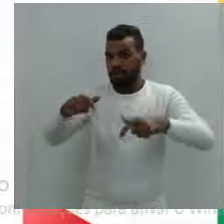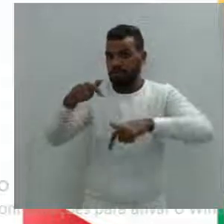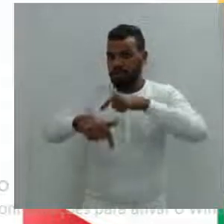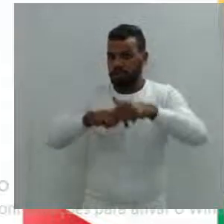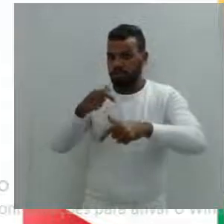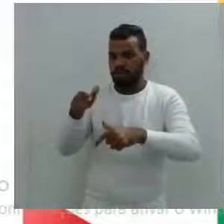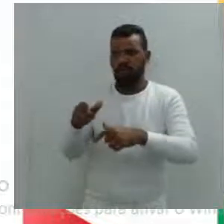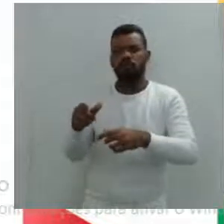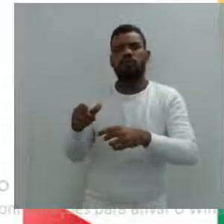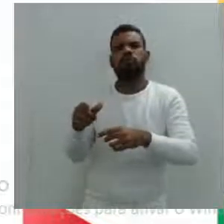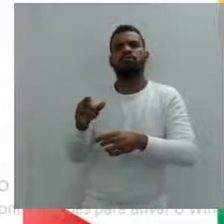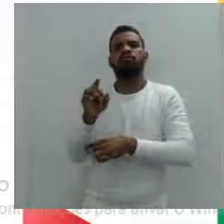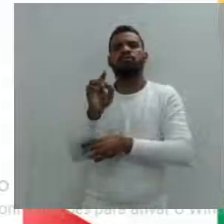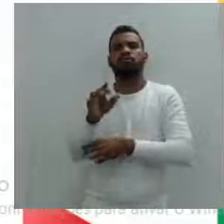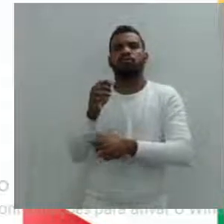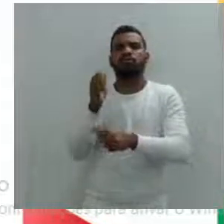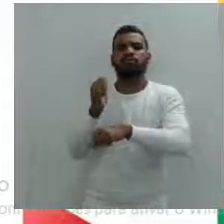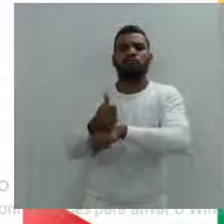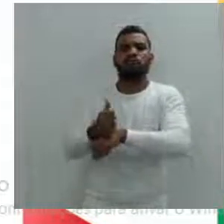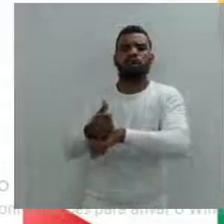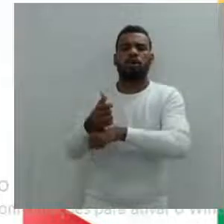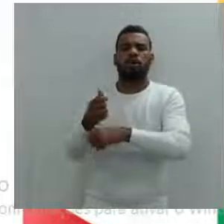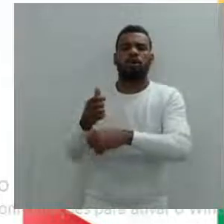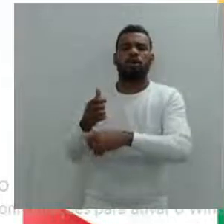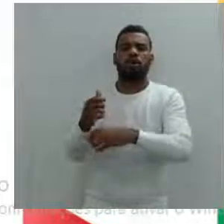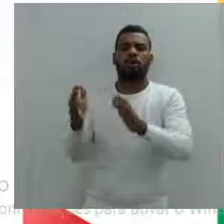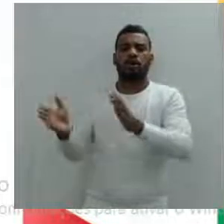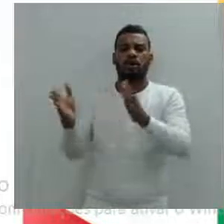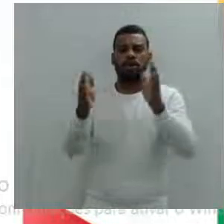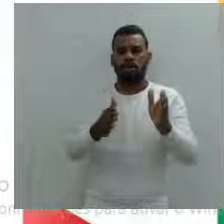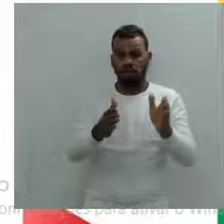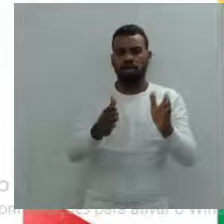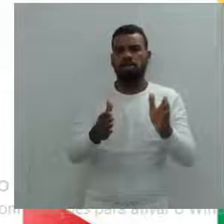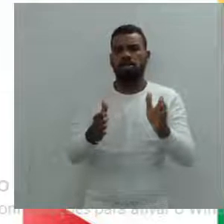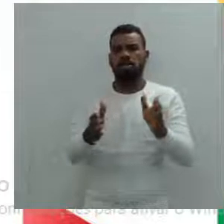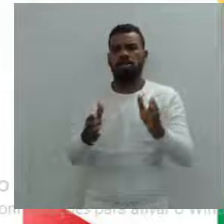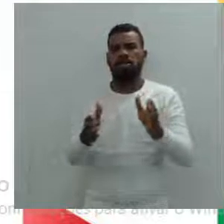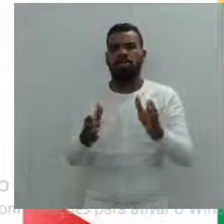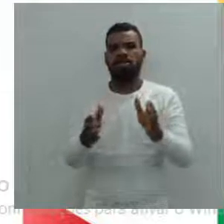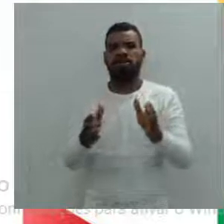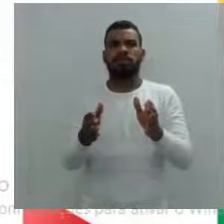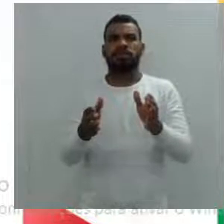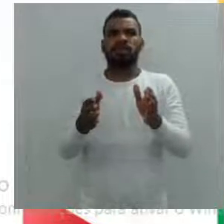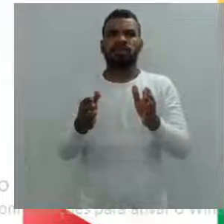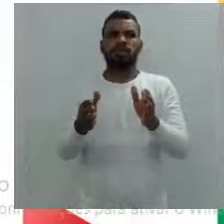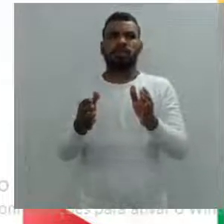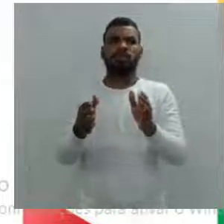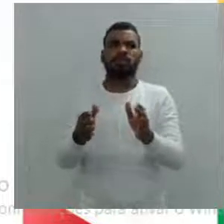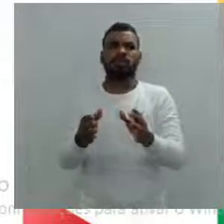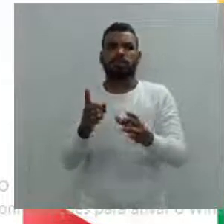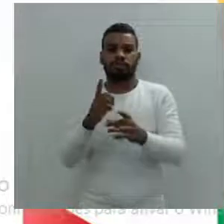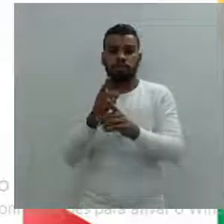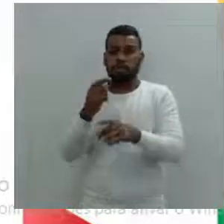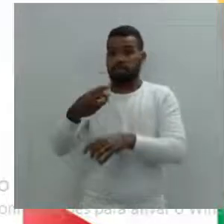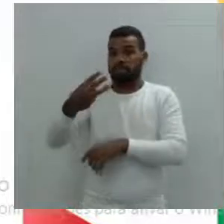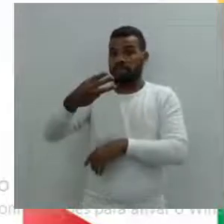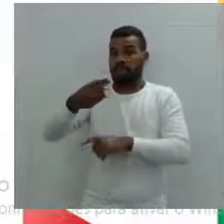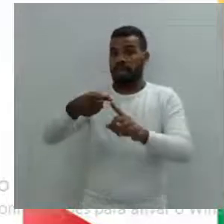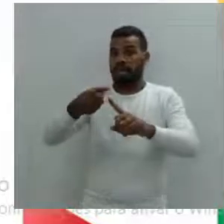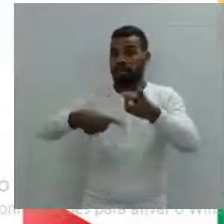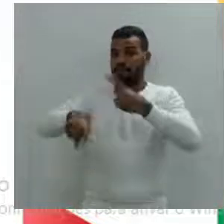trabalhador intervia como supervisor em algumas etapas da produção. Essa fase de nova descoberta caracterizou a terceira